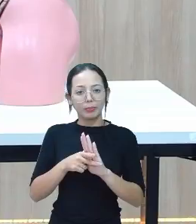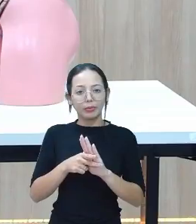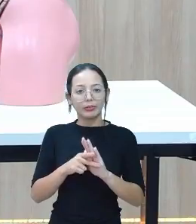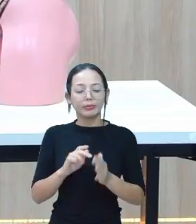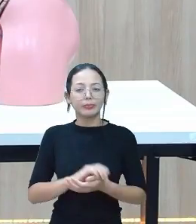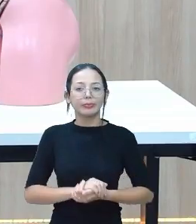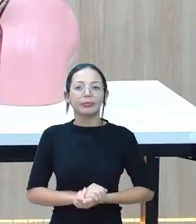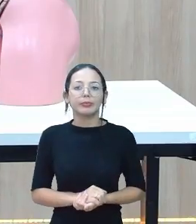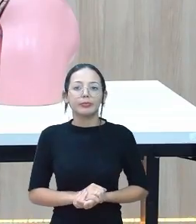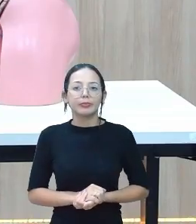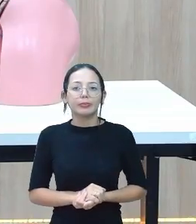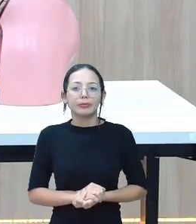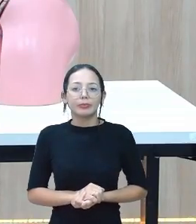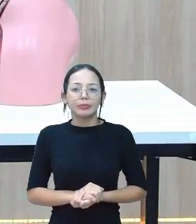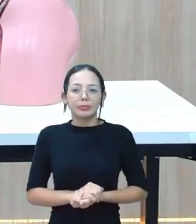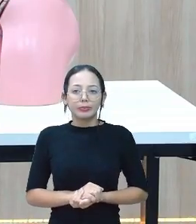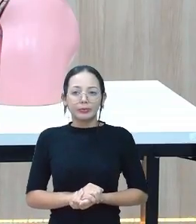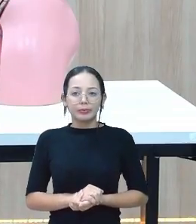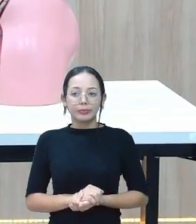função.